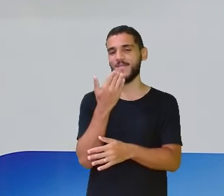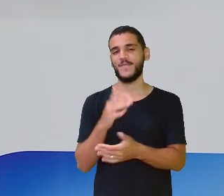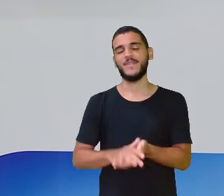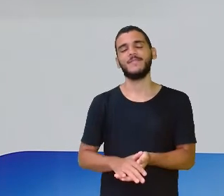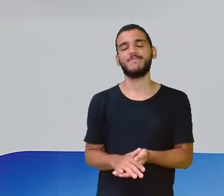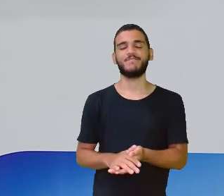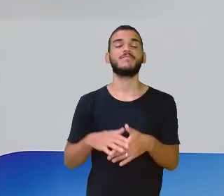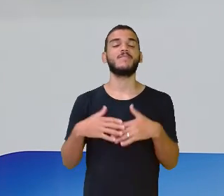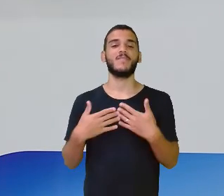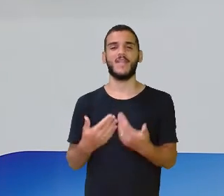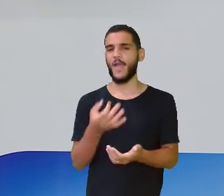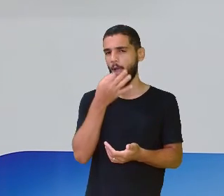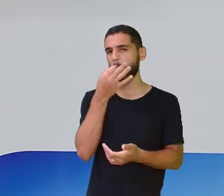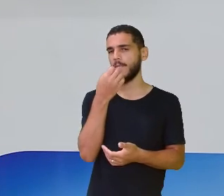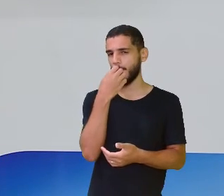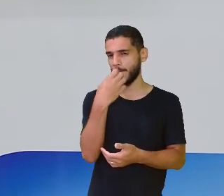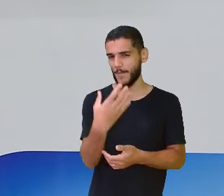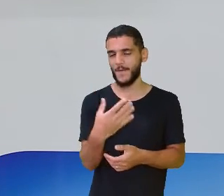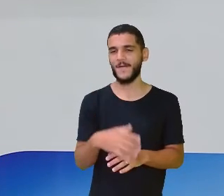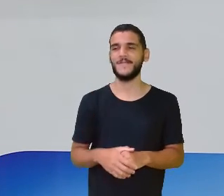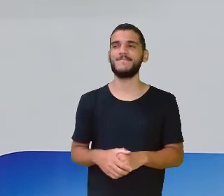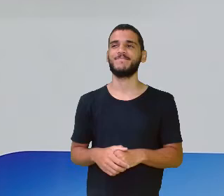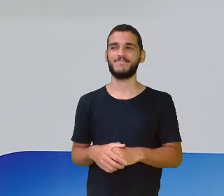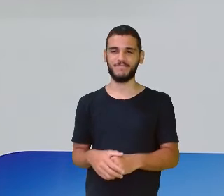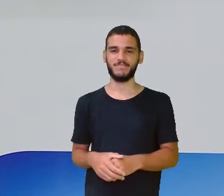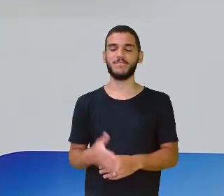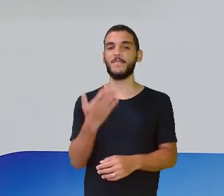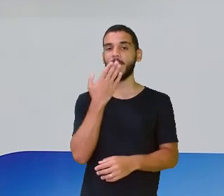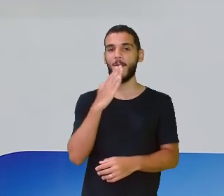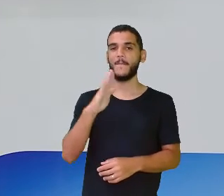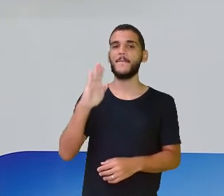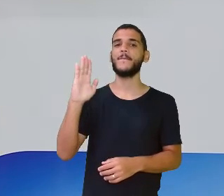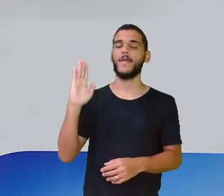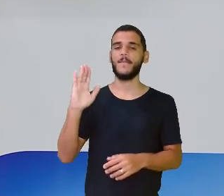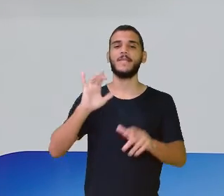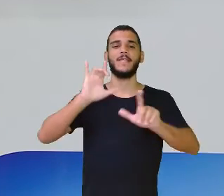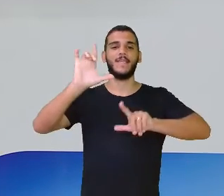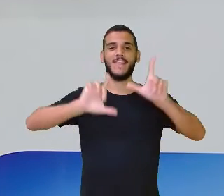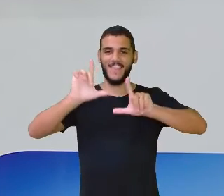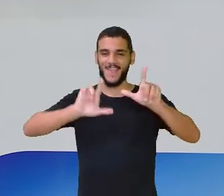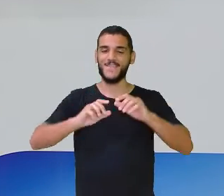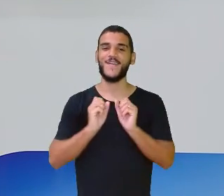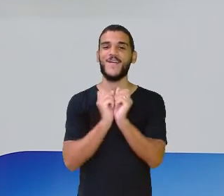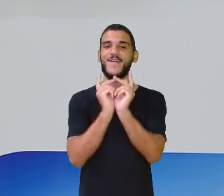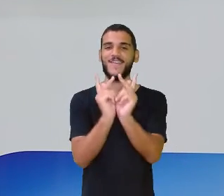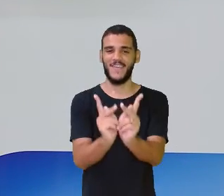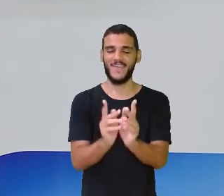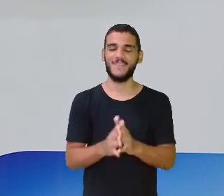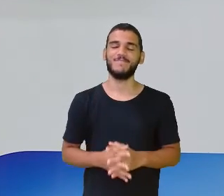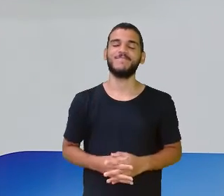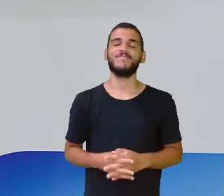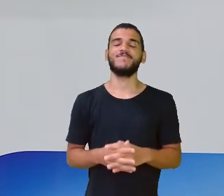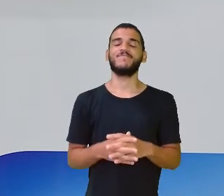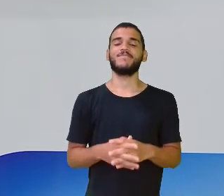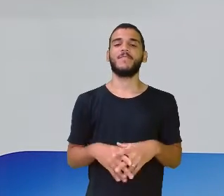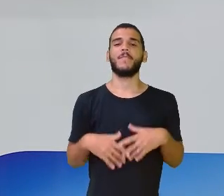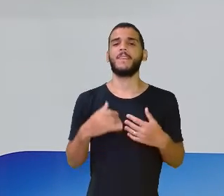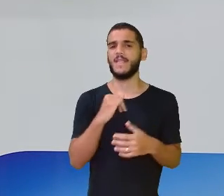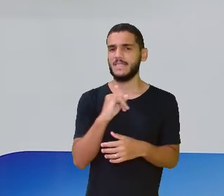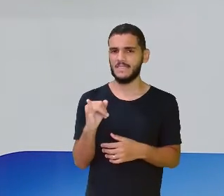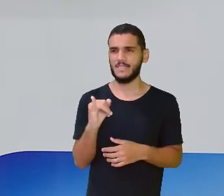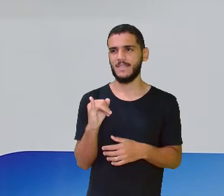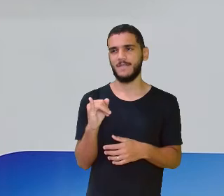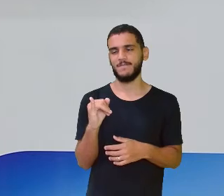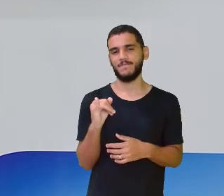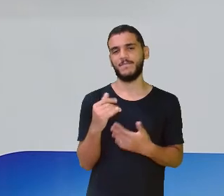Boa sugestão. Está prometido no ar. Devo, não nego, pago quando puder. Olha porque, aí. Olha, se eu trouxer o bolo, se